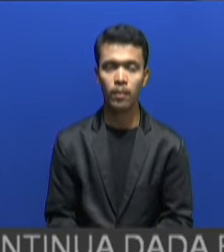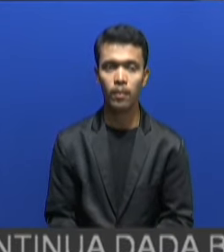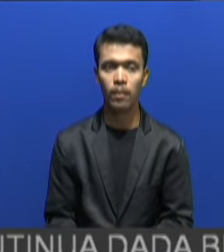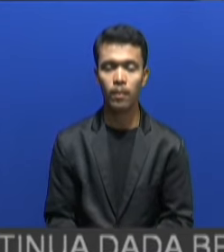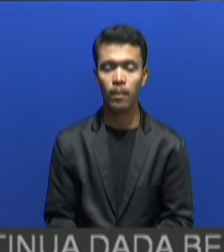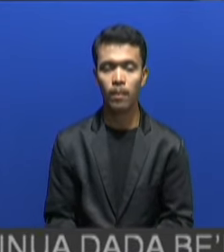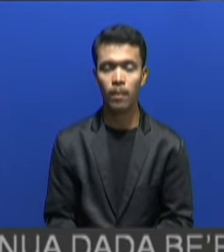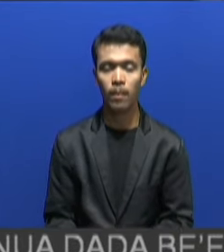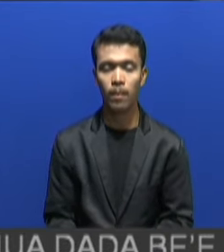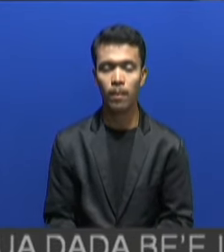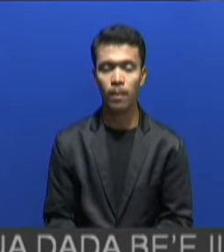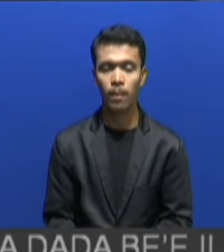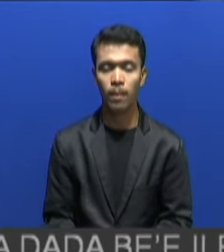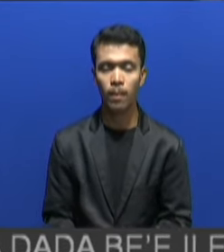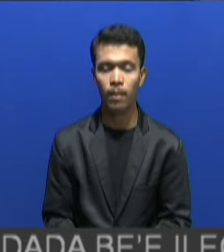ane sambe